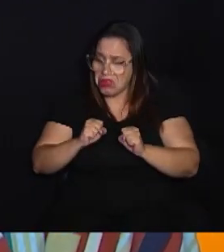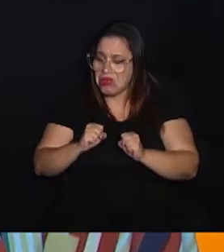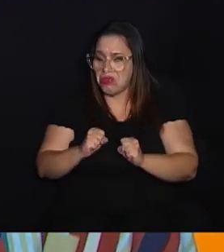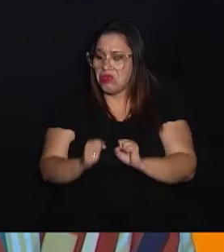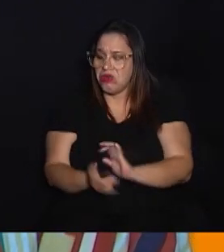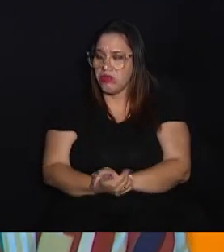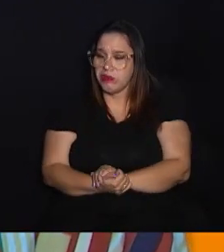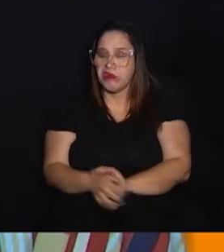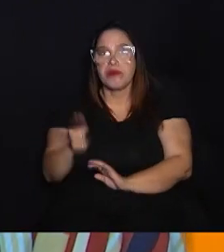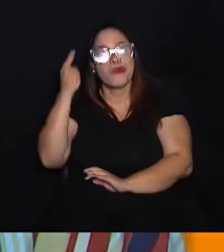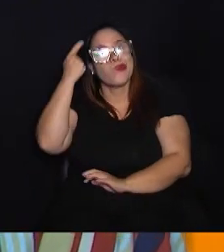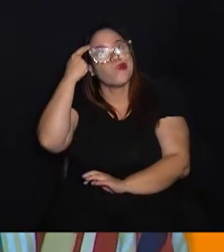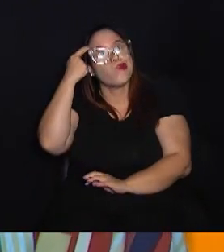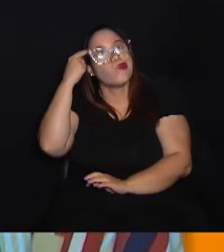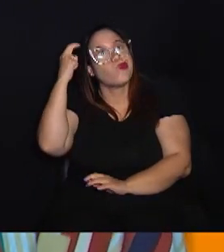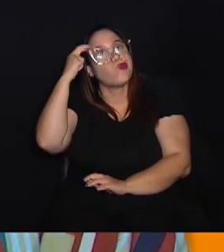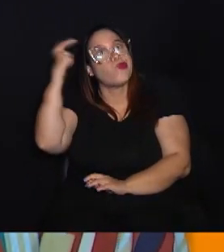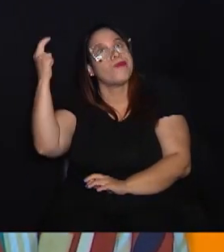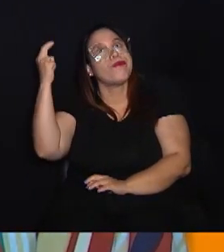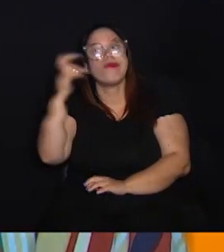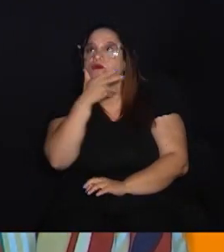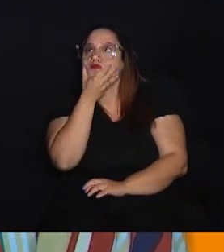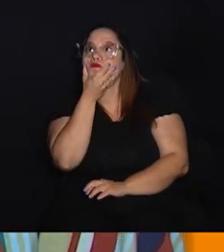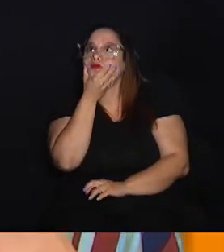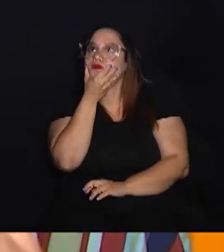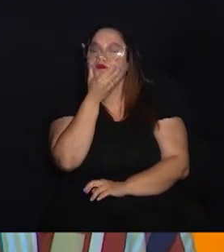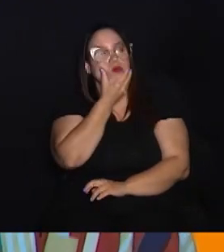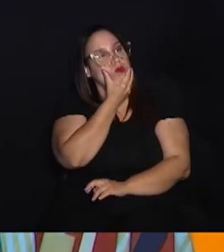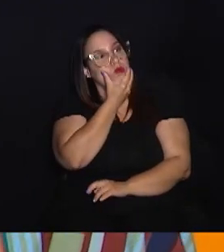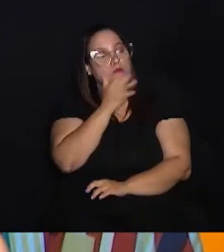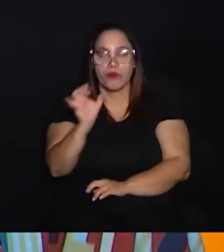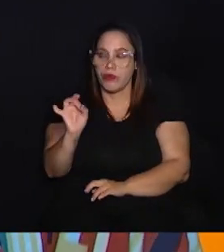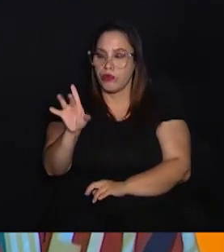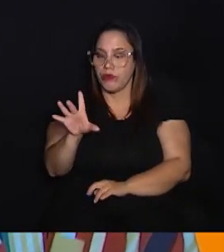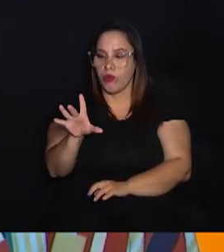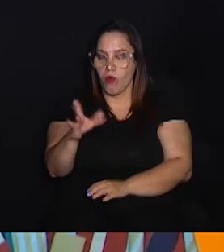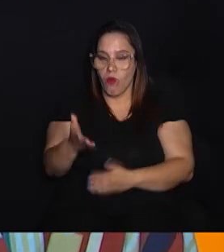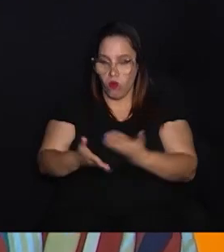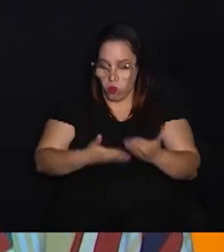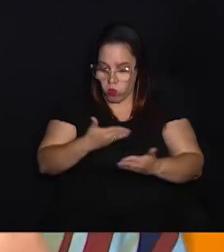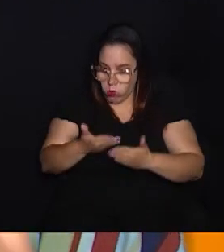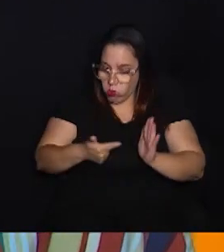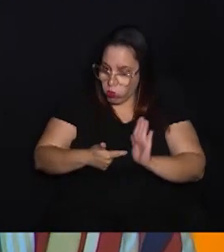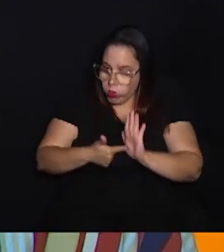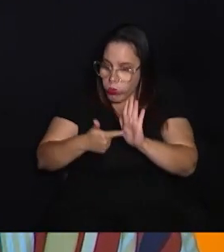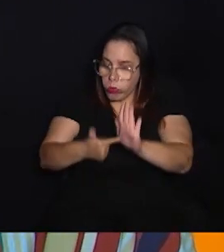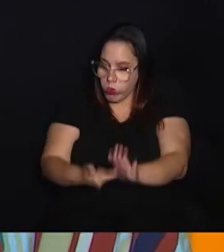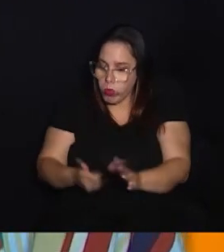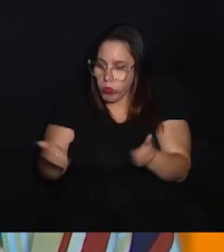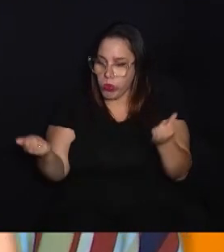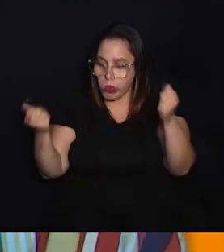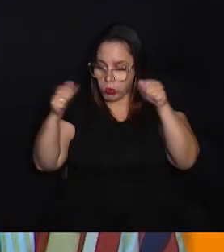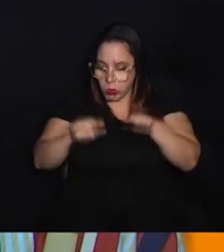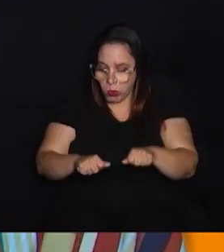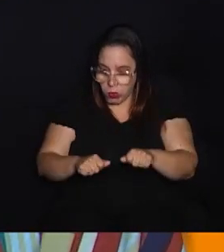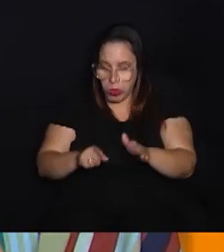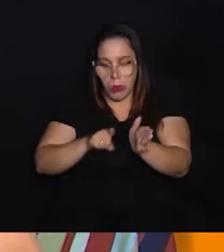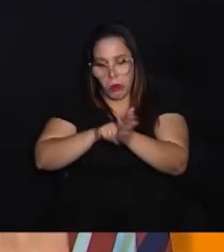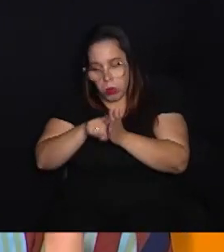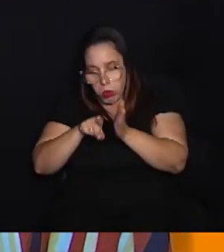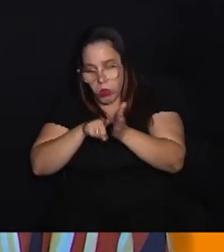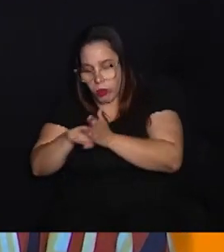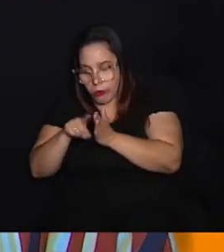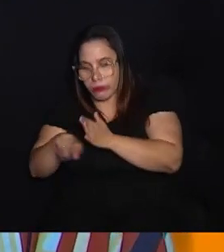E a ideia é realmente assim, não só fornecer, né, a possibilidade de pesquisa,